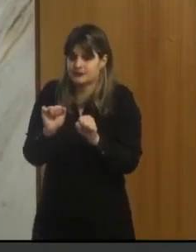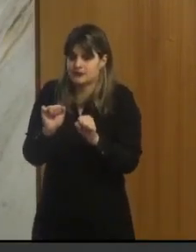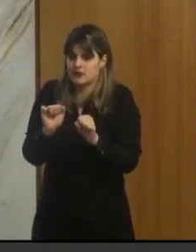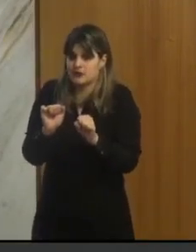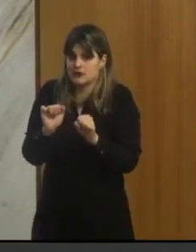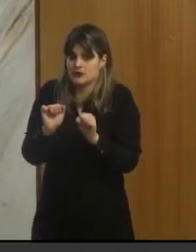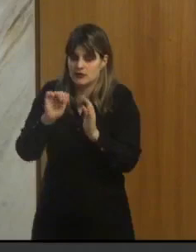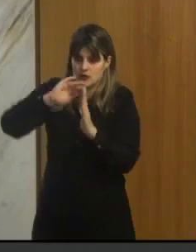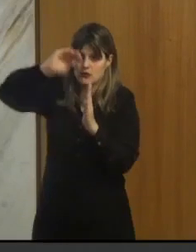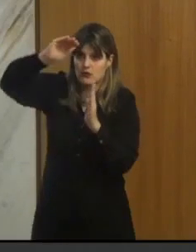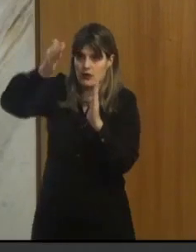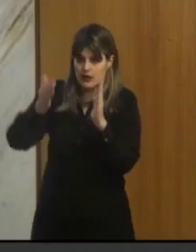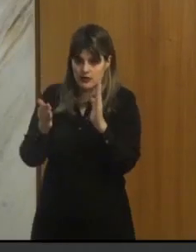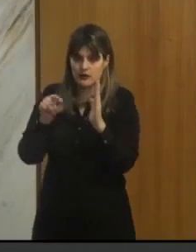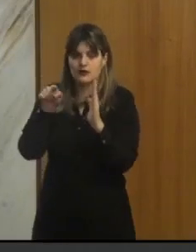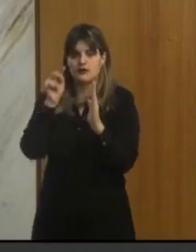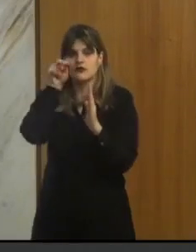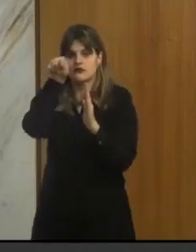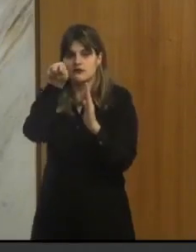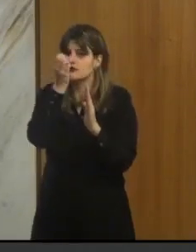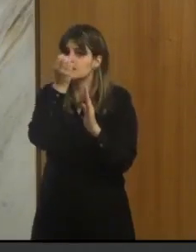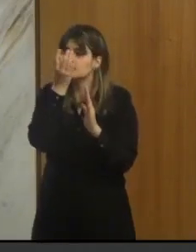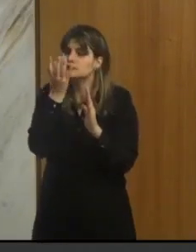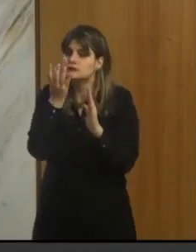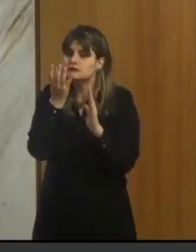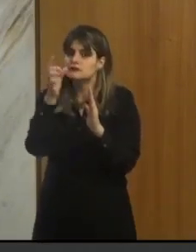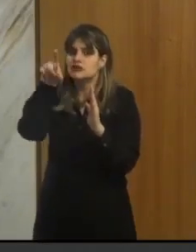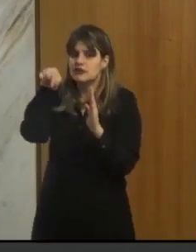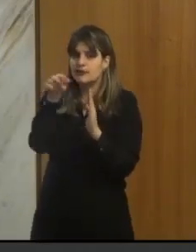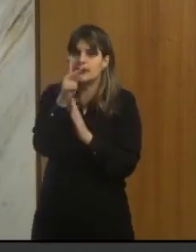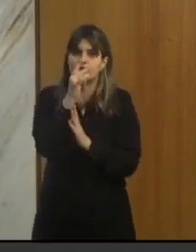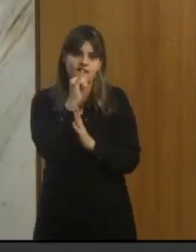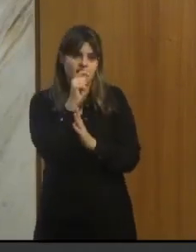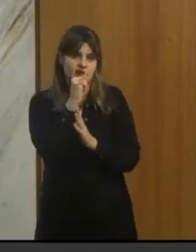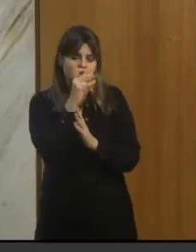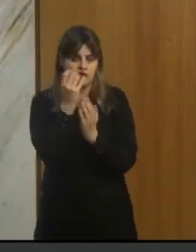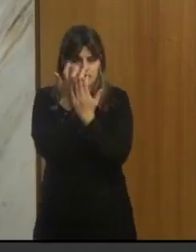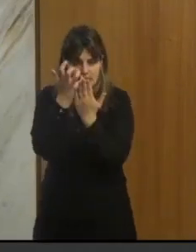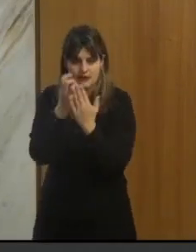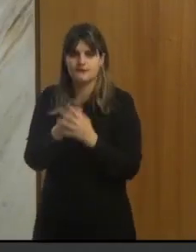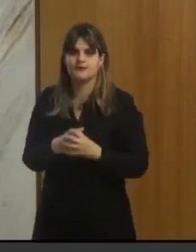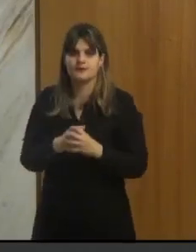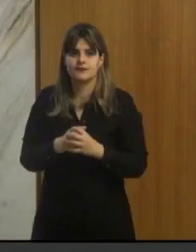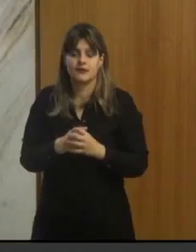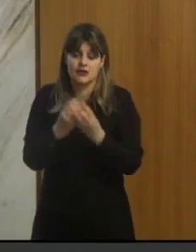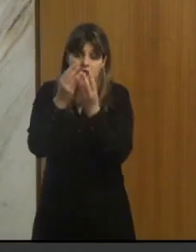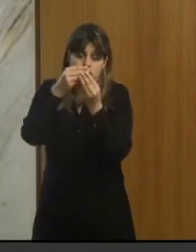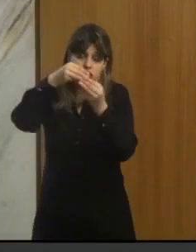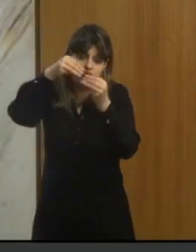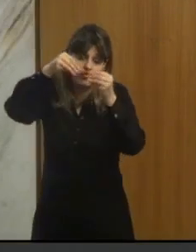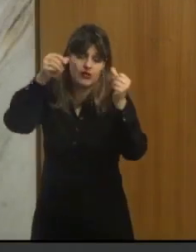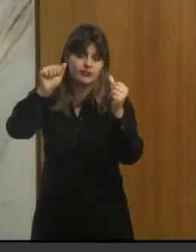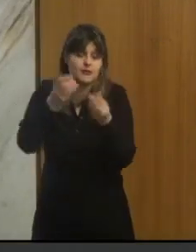portanto, o arco manuelino, onde podemos observar as flores e as vieiras em alto relevo. Está-se a desfazer, isto é calcário,